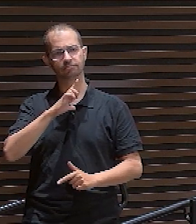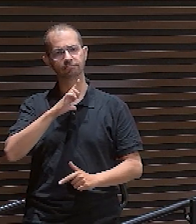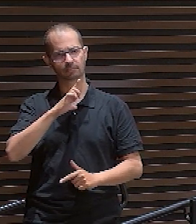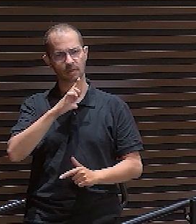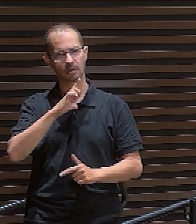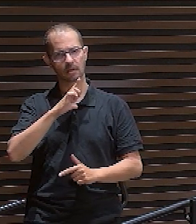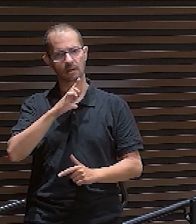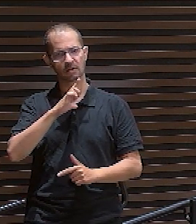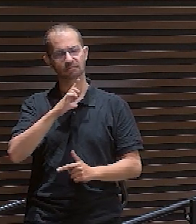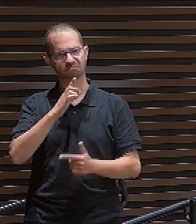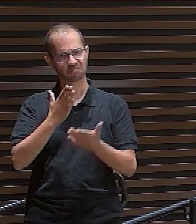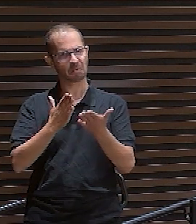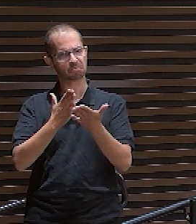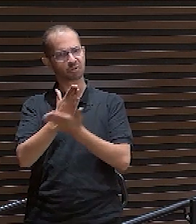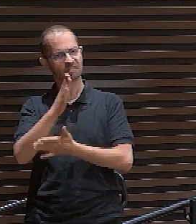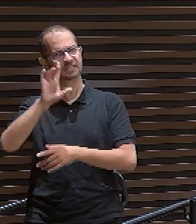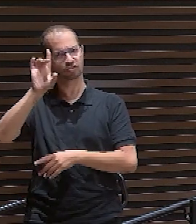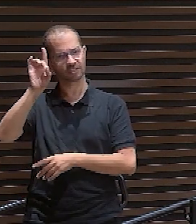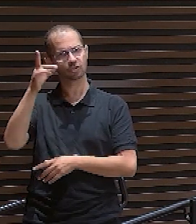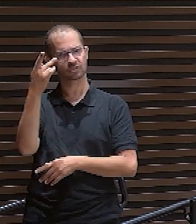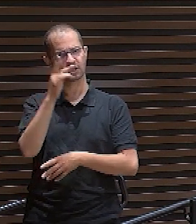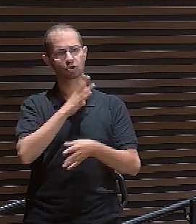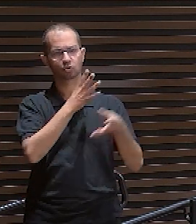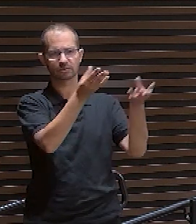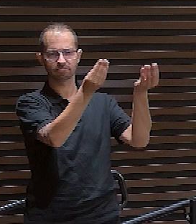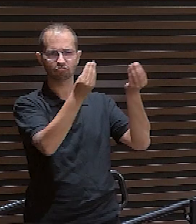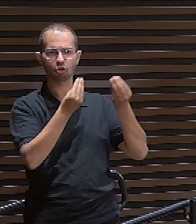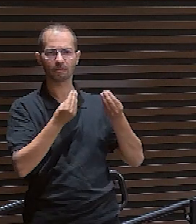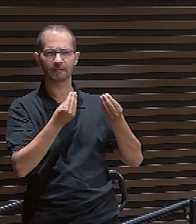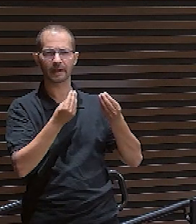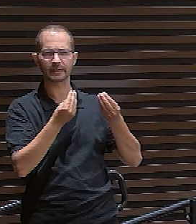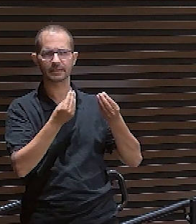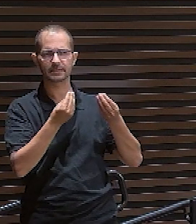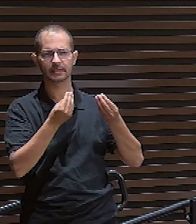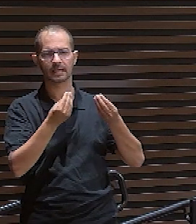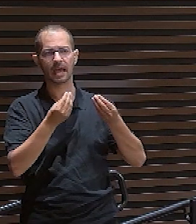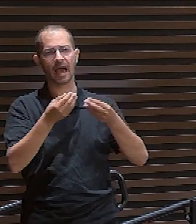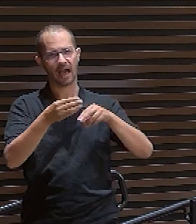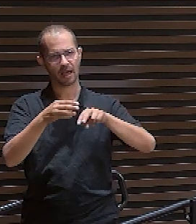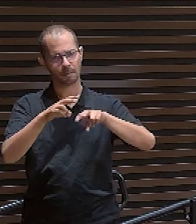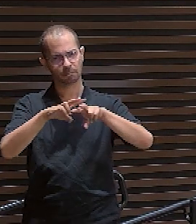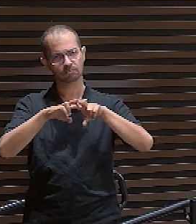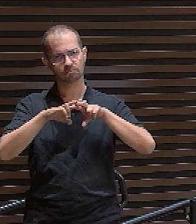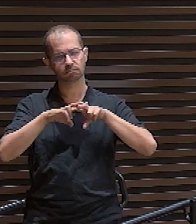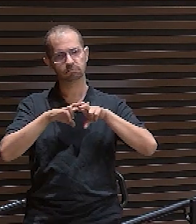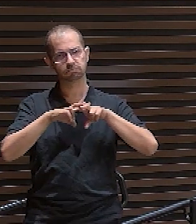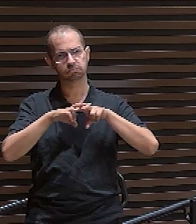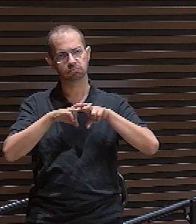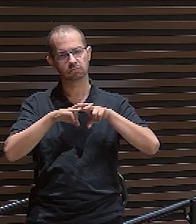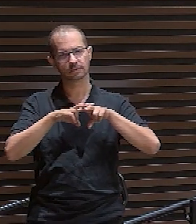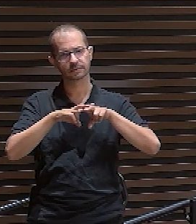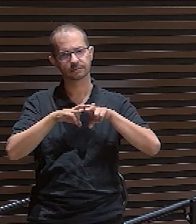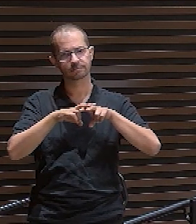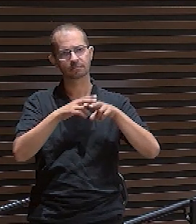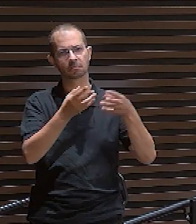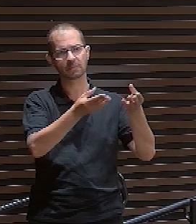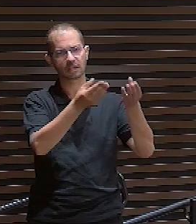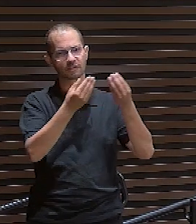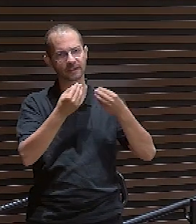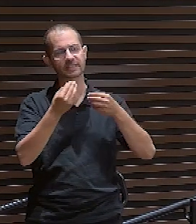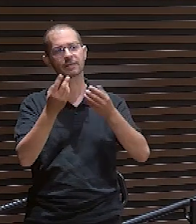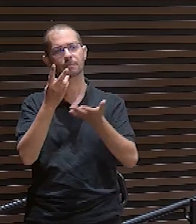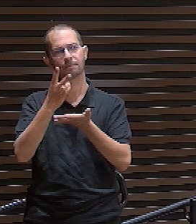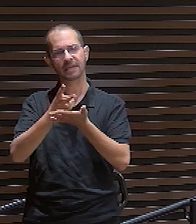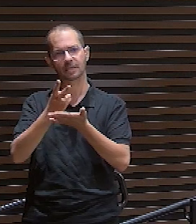de Deus quanto às suas ofertas. Por meio dela, também mesmo depois